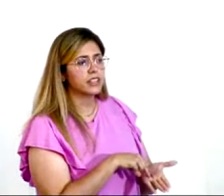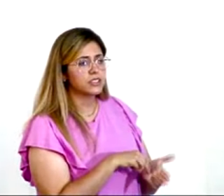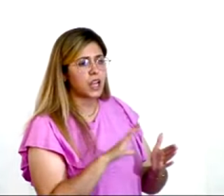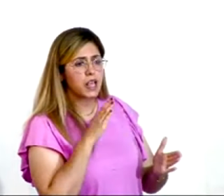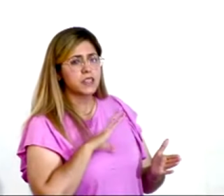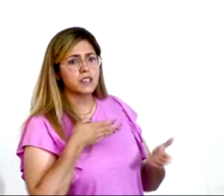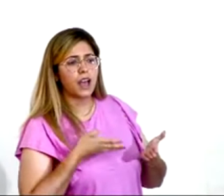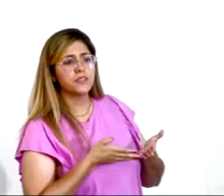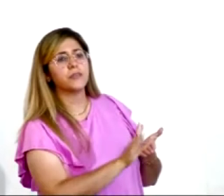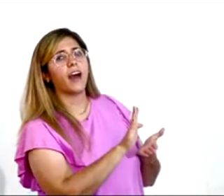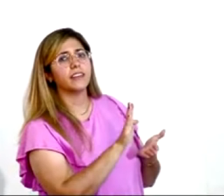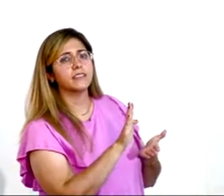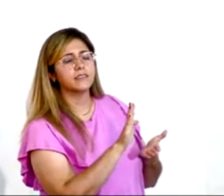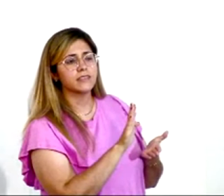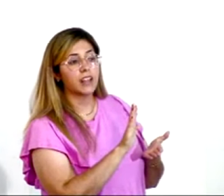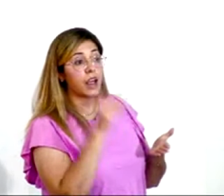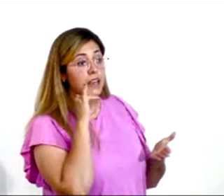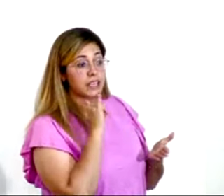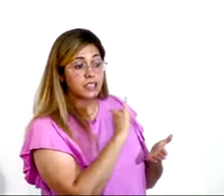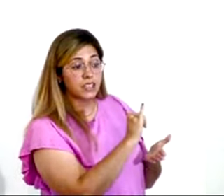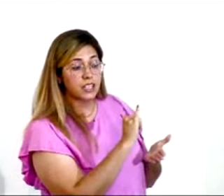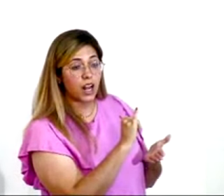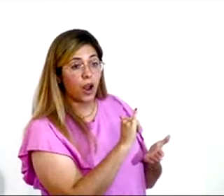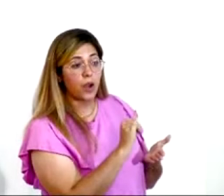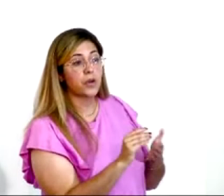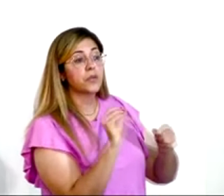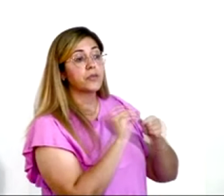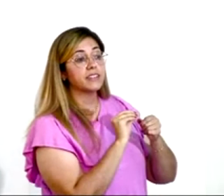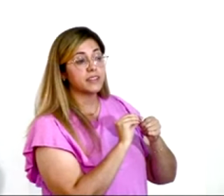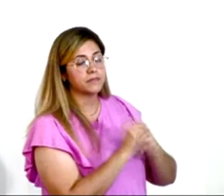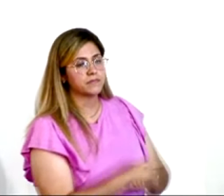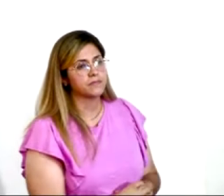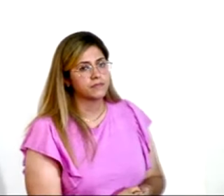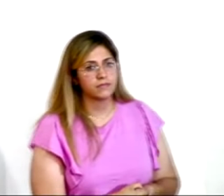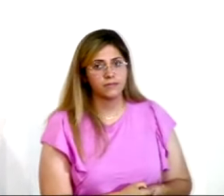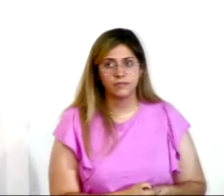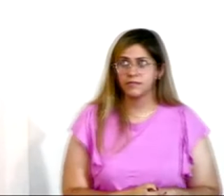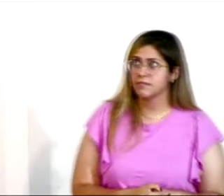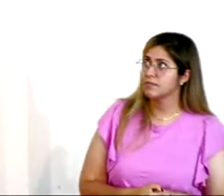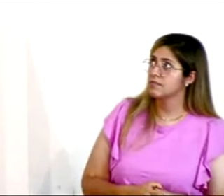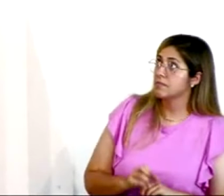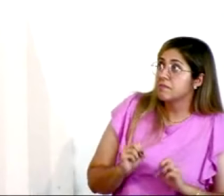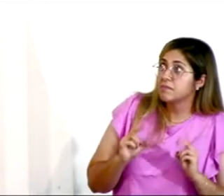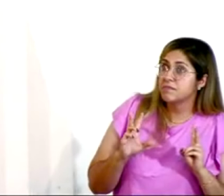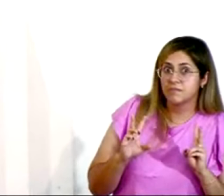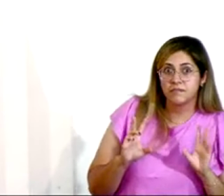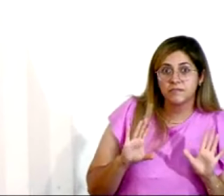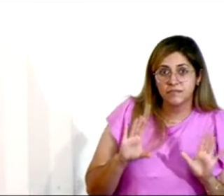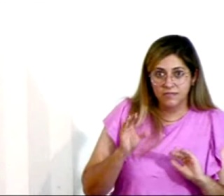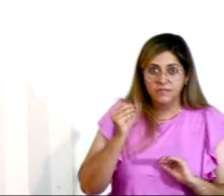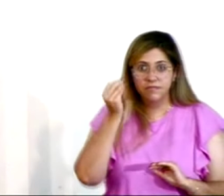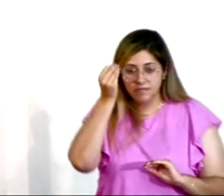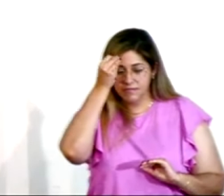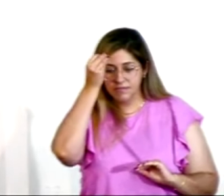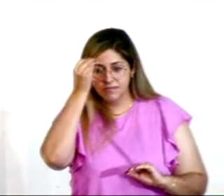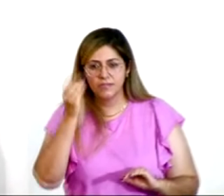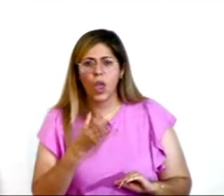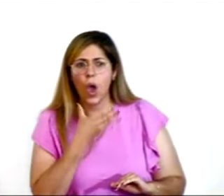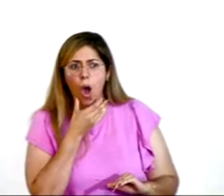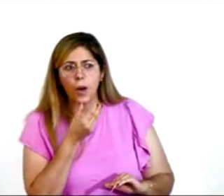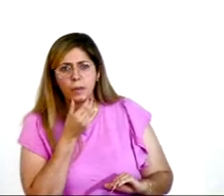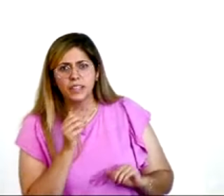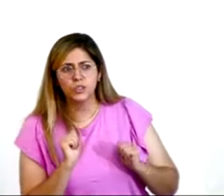cidade, onde te dirão o que te convém fazer. Seus companheiros de viagem pararam emudecidos, ouvindo a voz, não